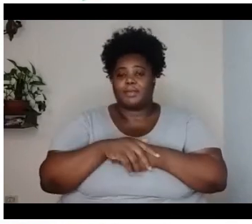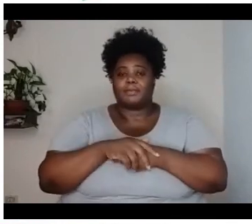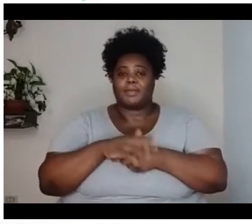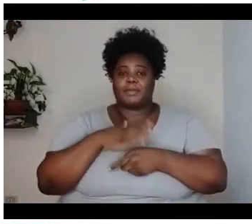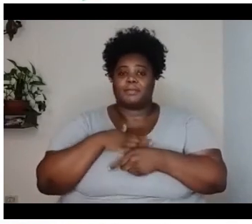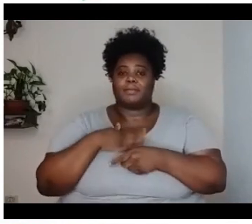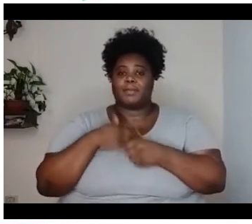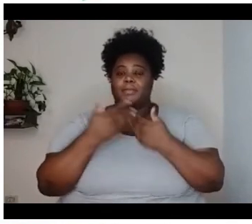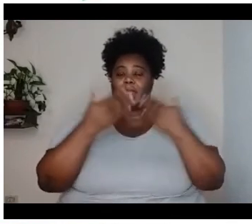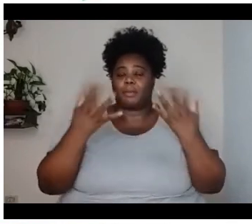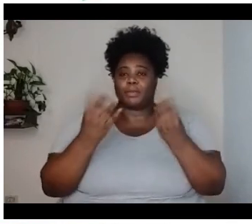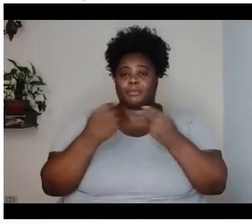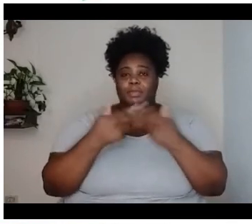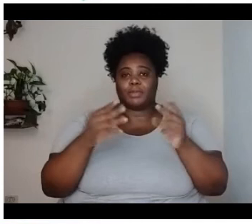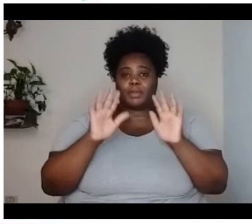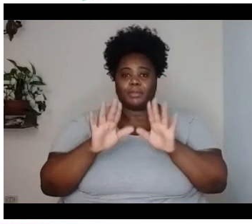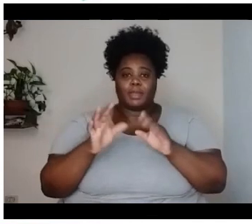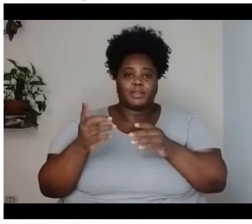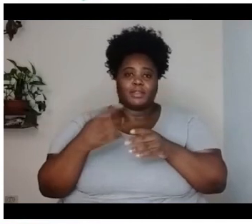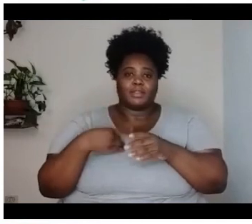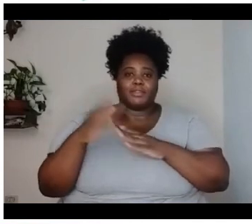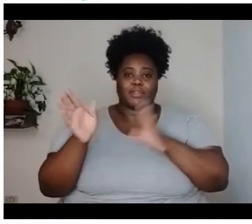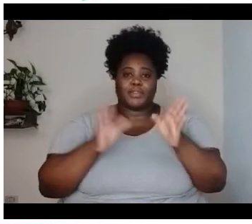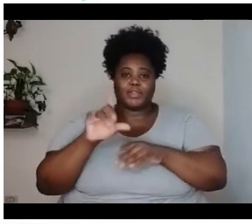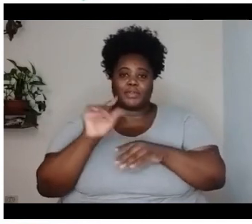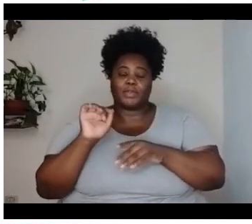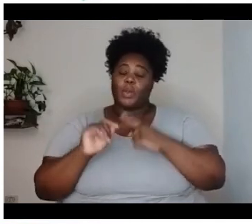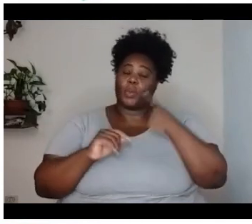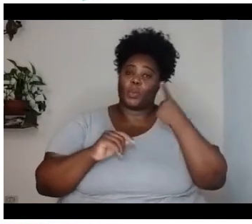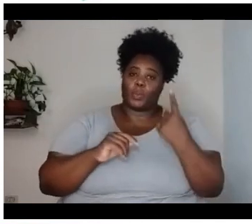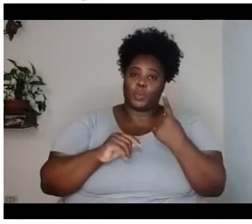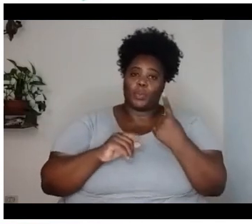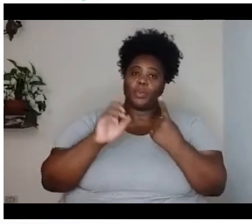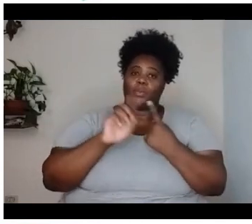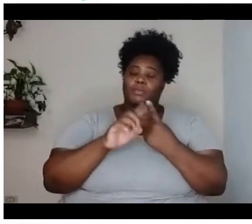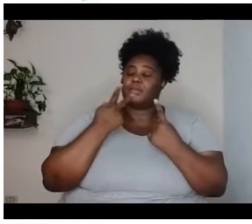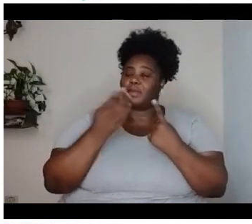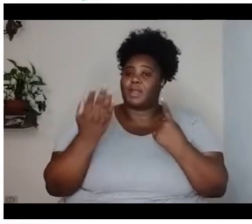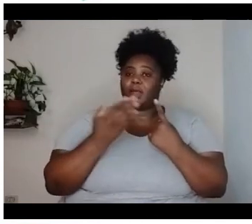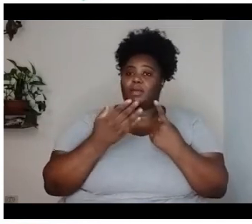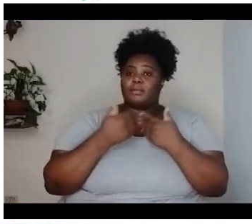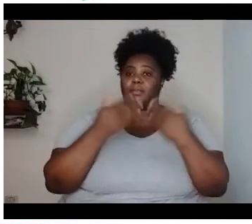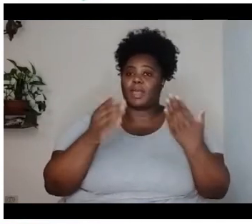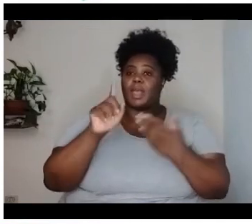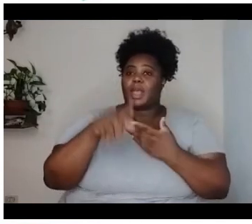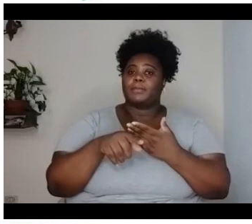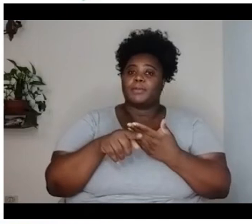2 frentes, mas eu vou estar entre uma e outra, porque isso que você falou agora me abre essa frente do que